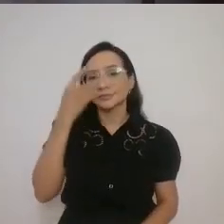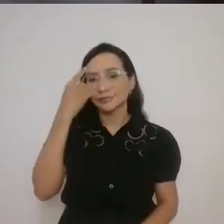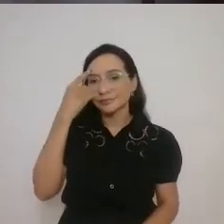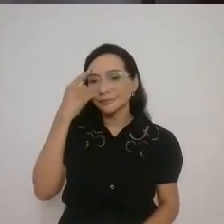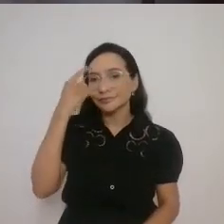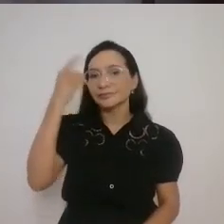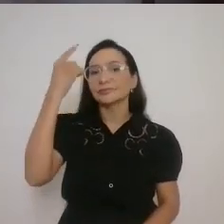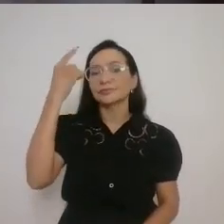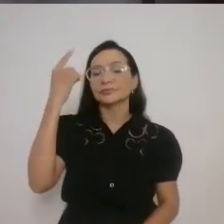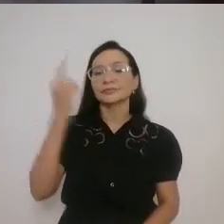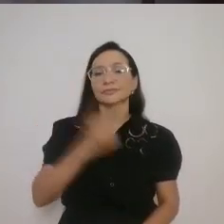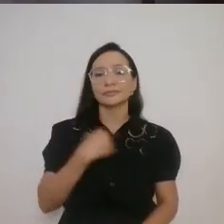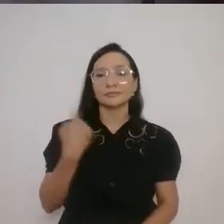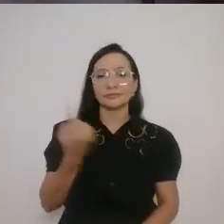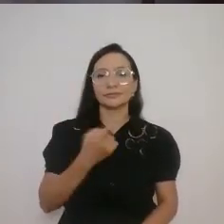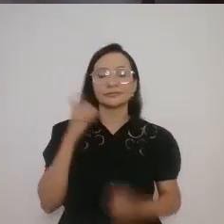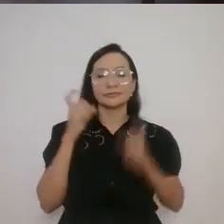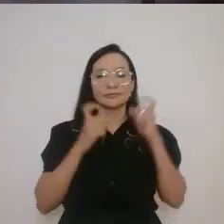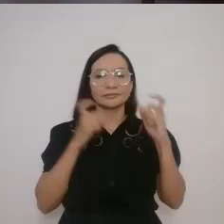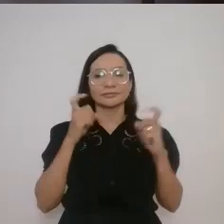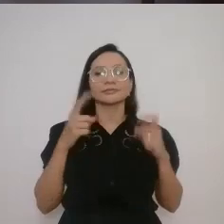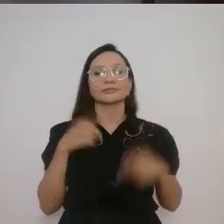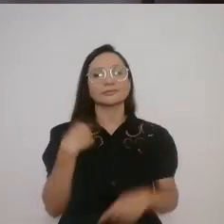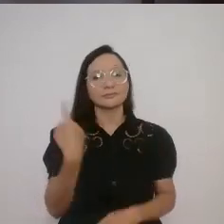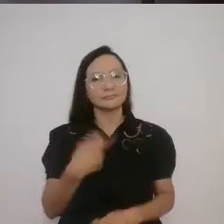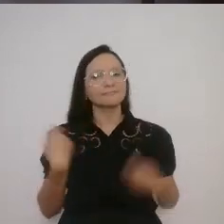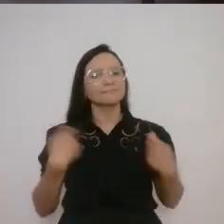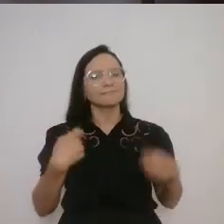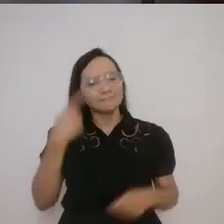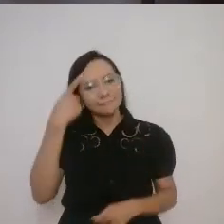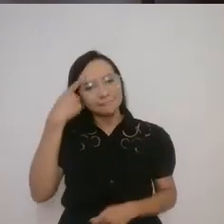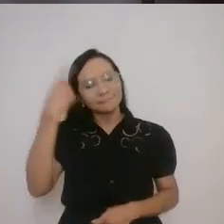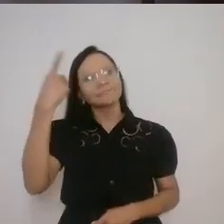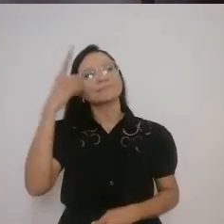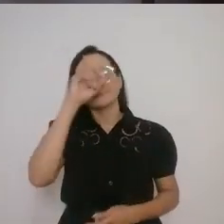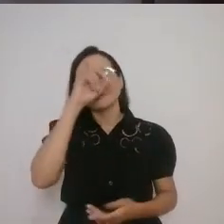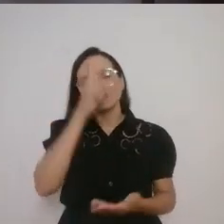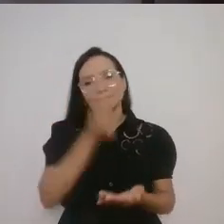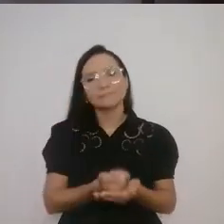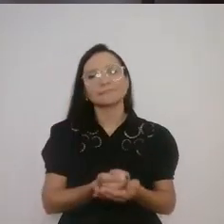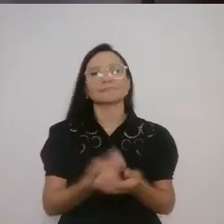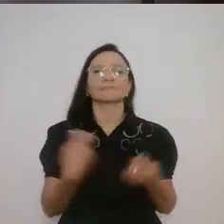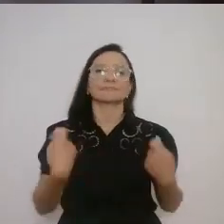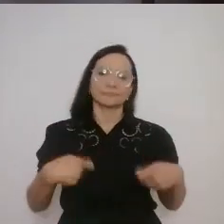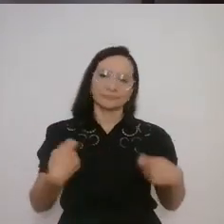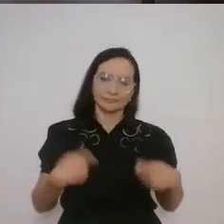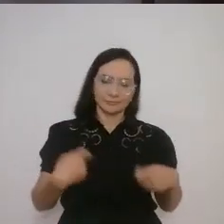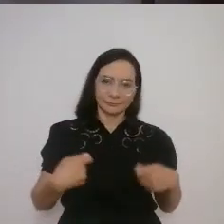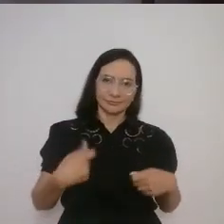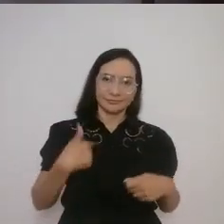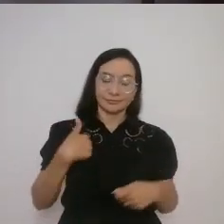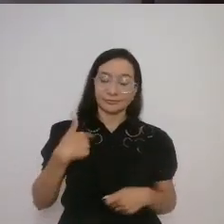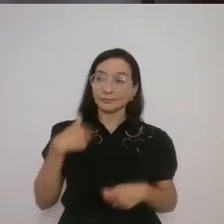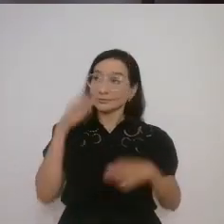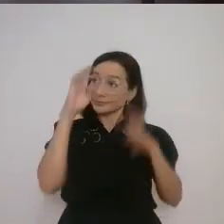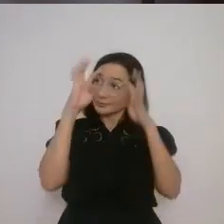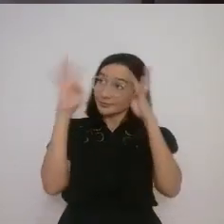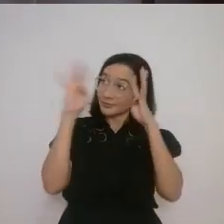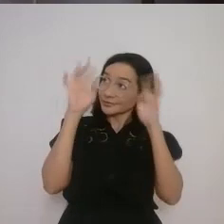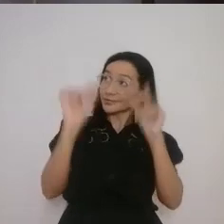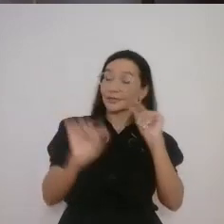e quando nos deparamos com a preocupação, temos que pensar em que solução possível. Eu imaginei uma solução que